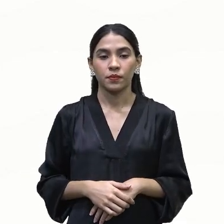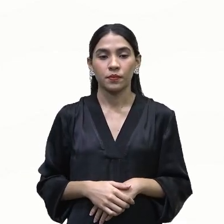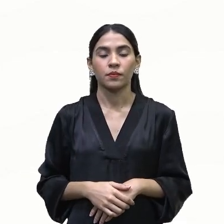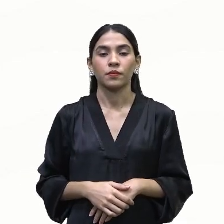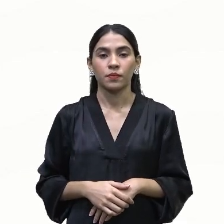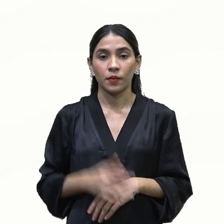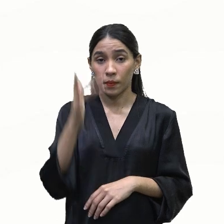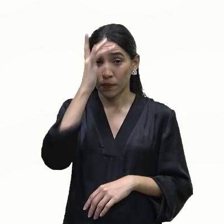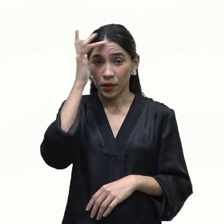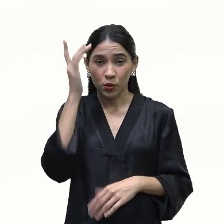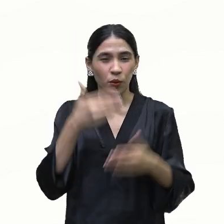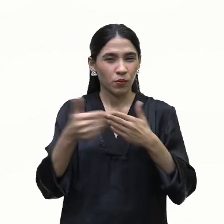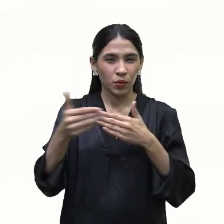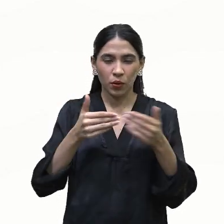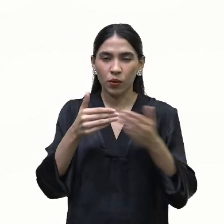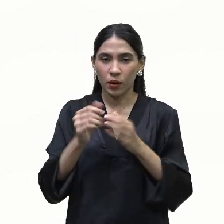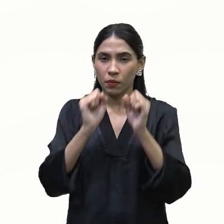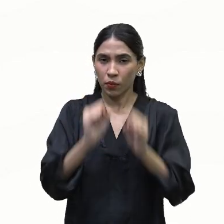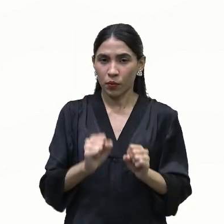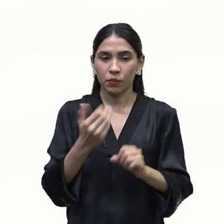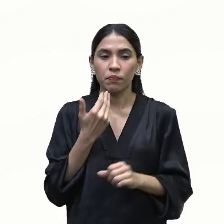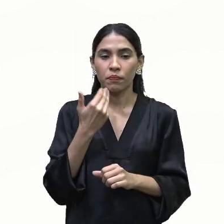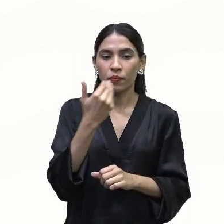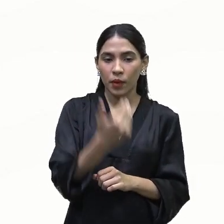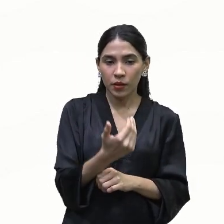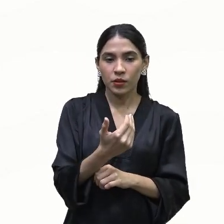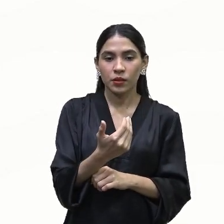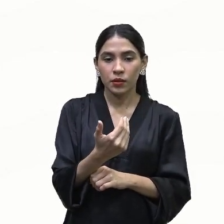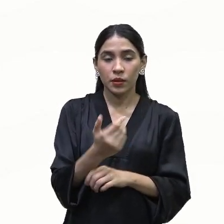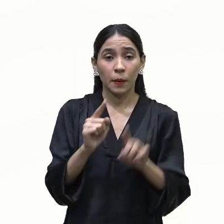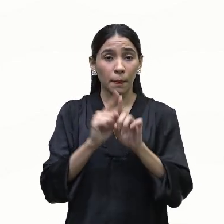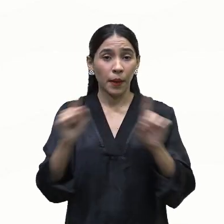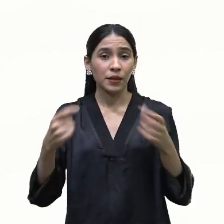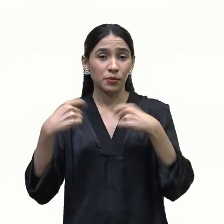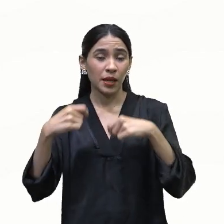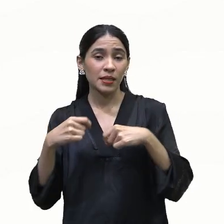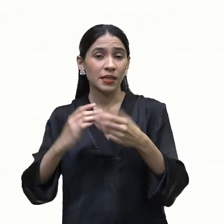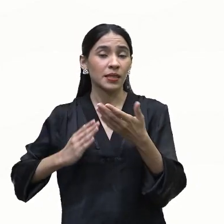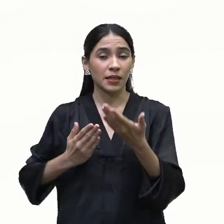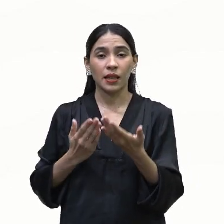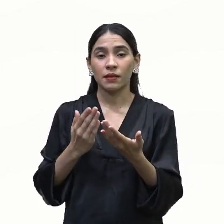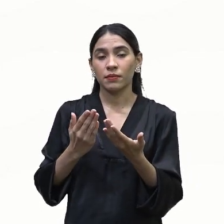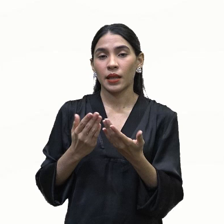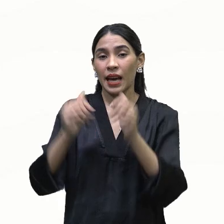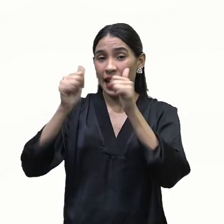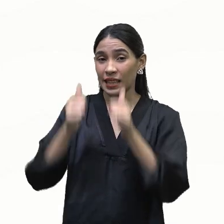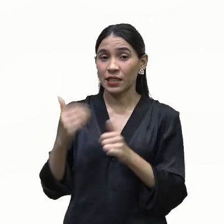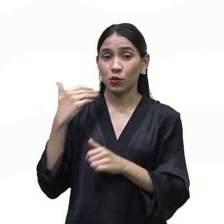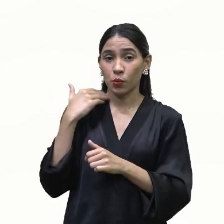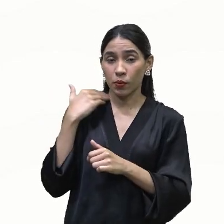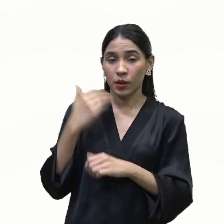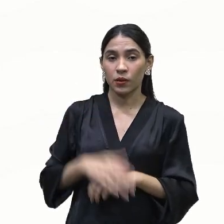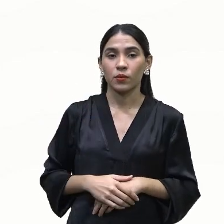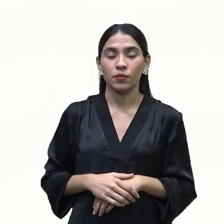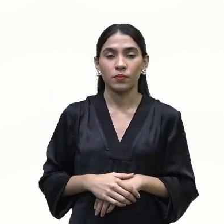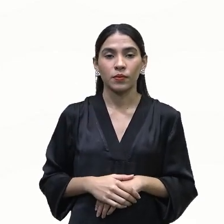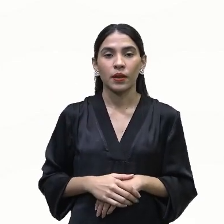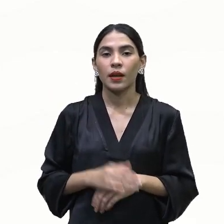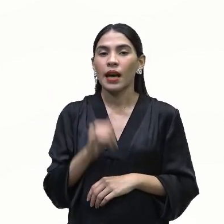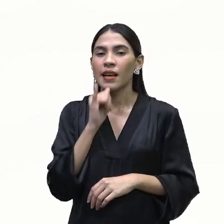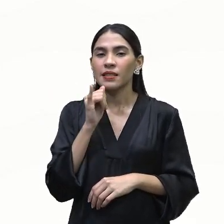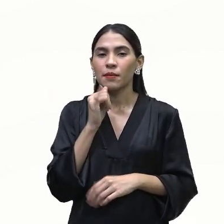ser solicitado por qualquer pessoa mediante aprovação do banco. Quando a gente fala qualquer